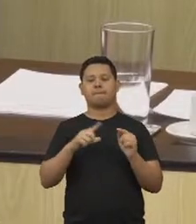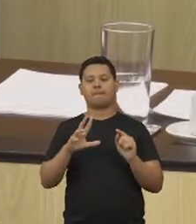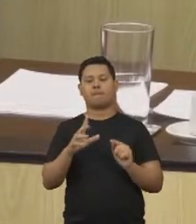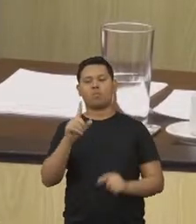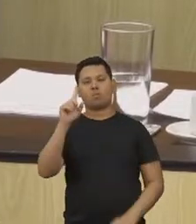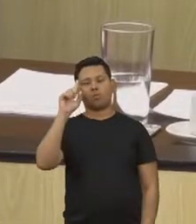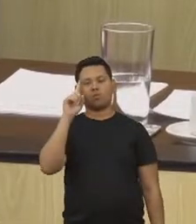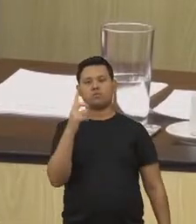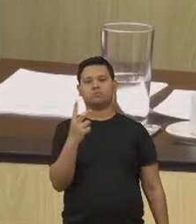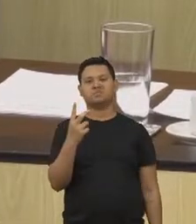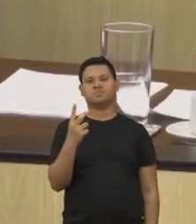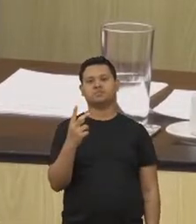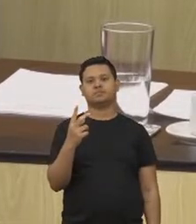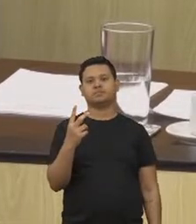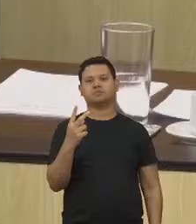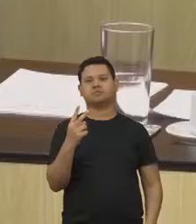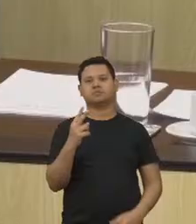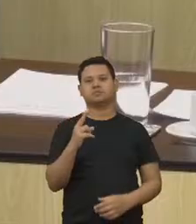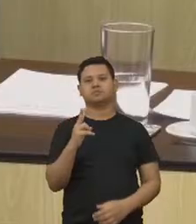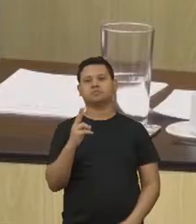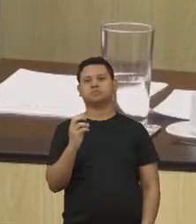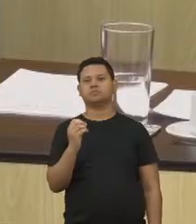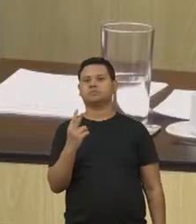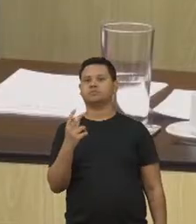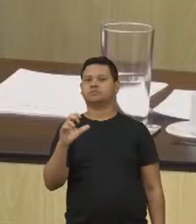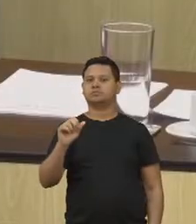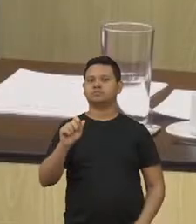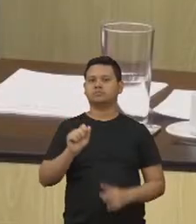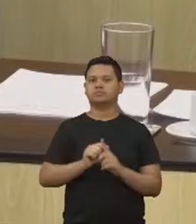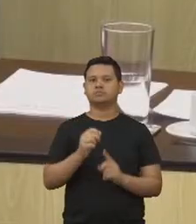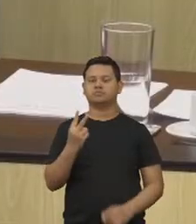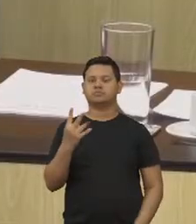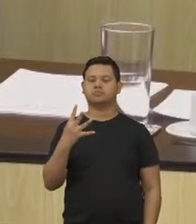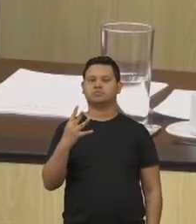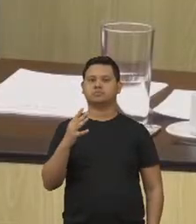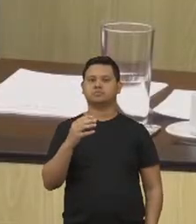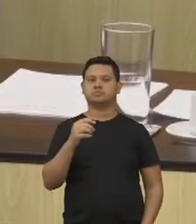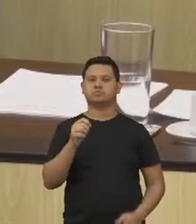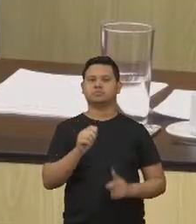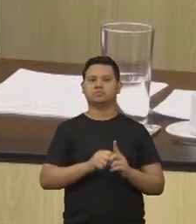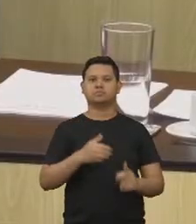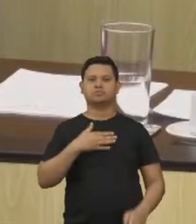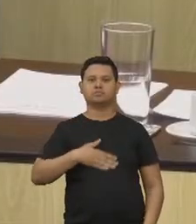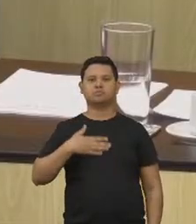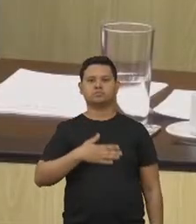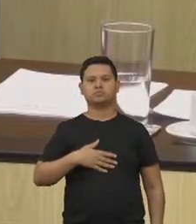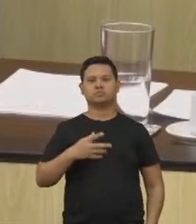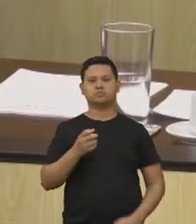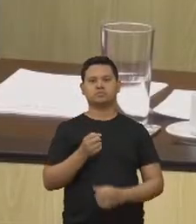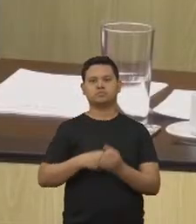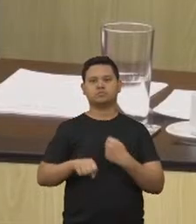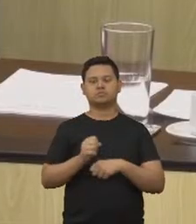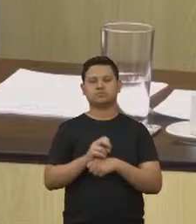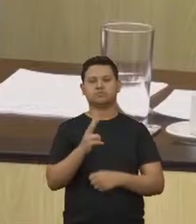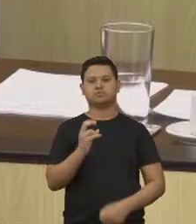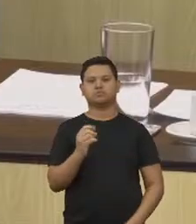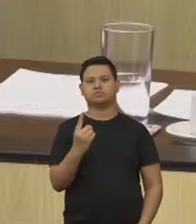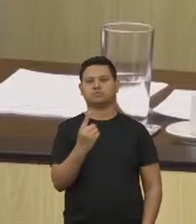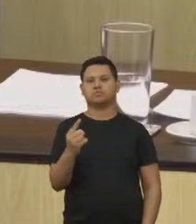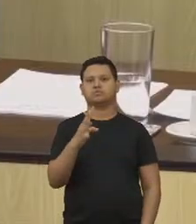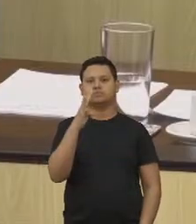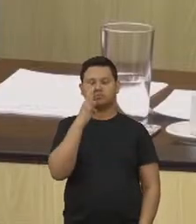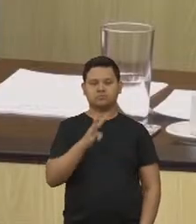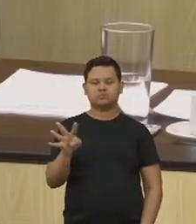número 2029, de 24 de agosto de 2011, que instituiu a atenção domiciliar no